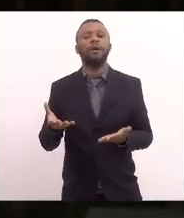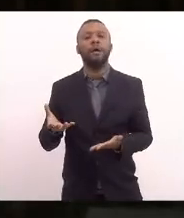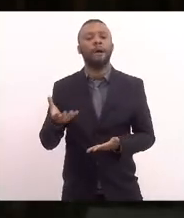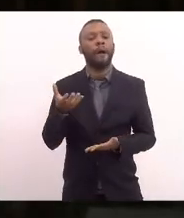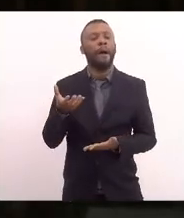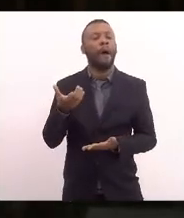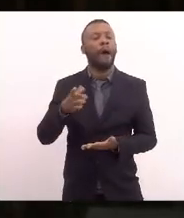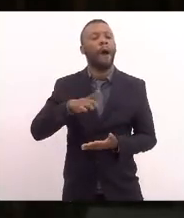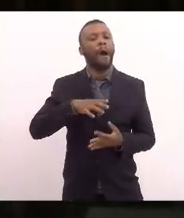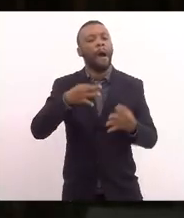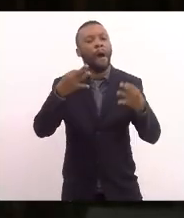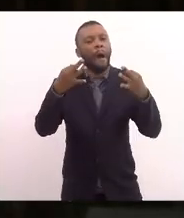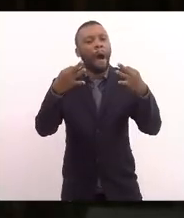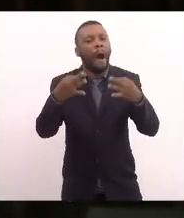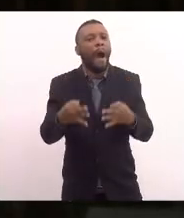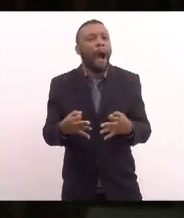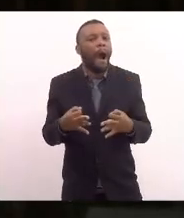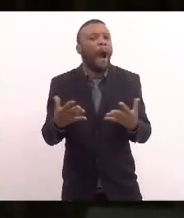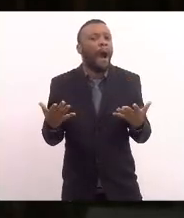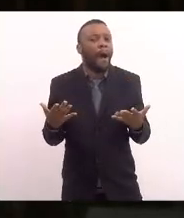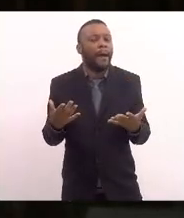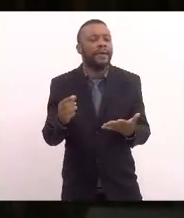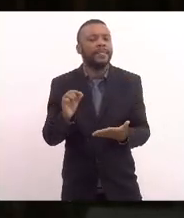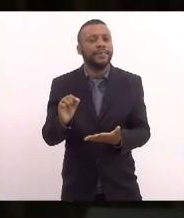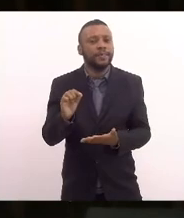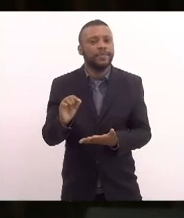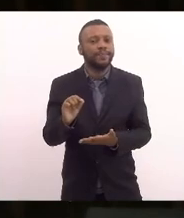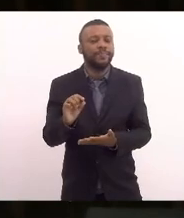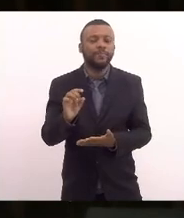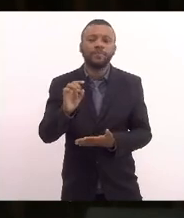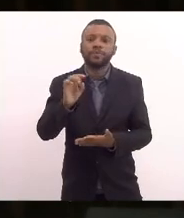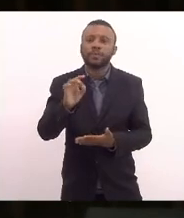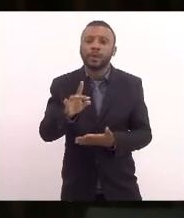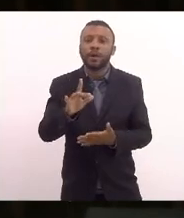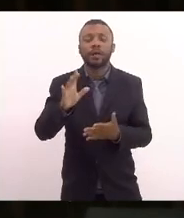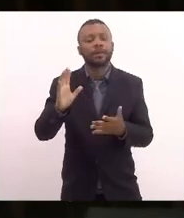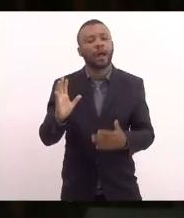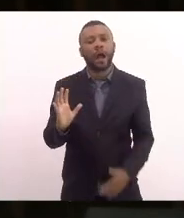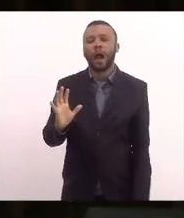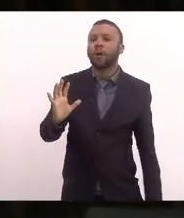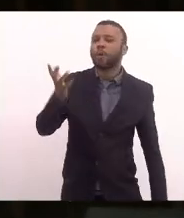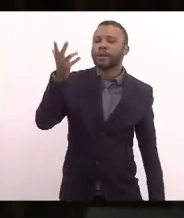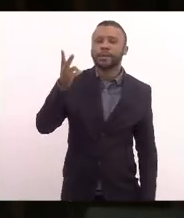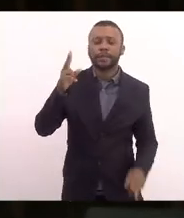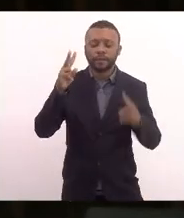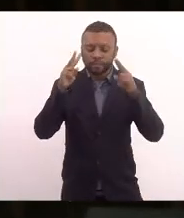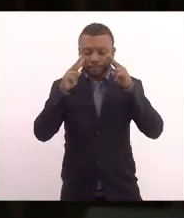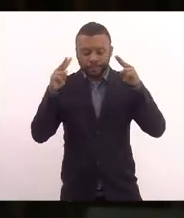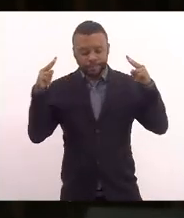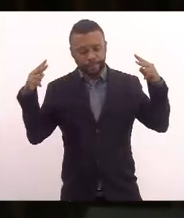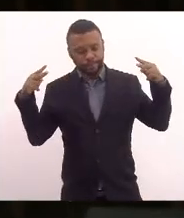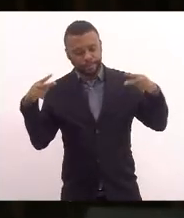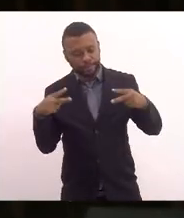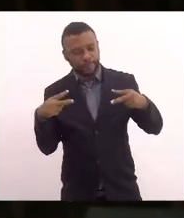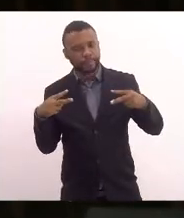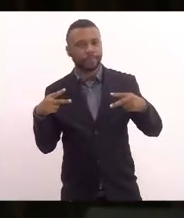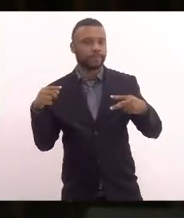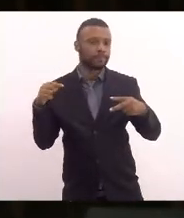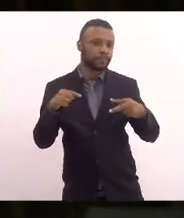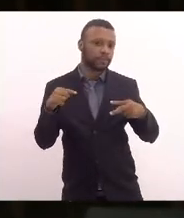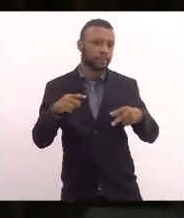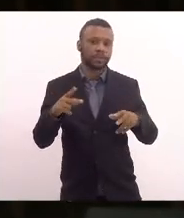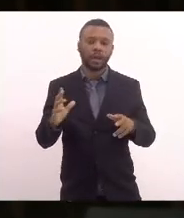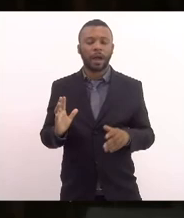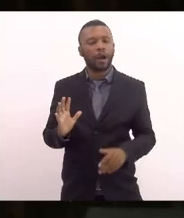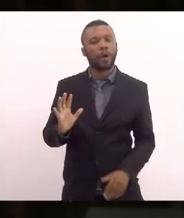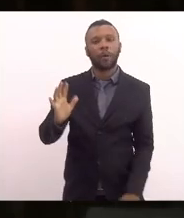com certeza, isso só está acontecendo, esse reconhecimento, que eu